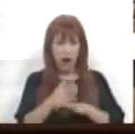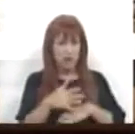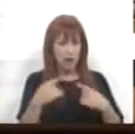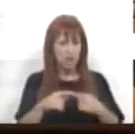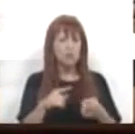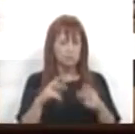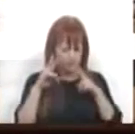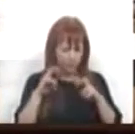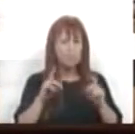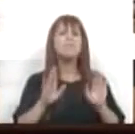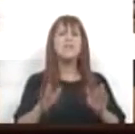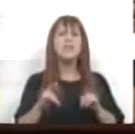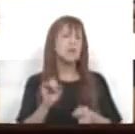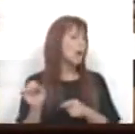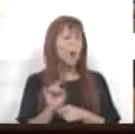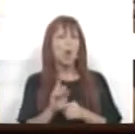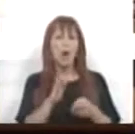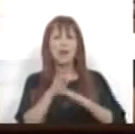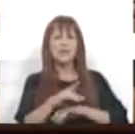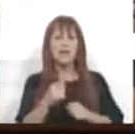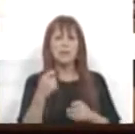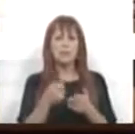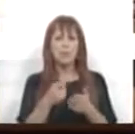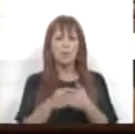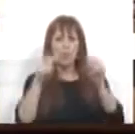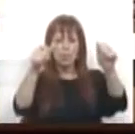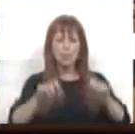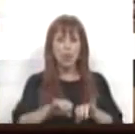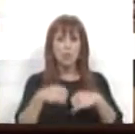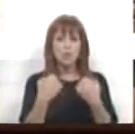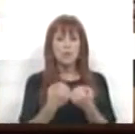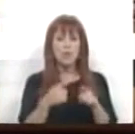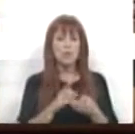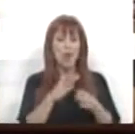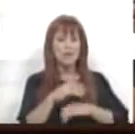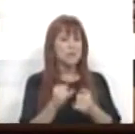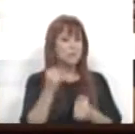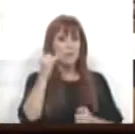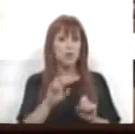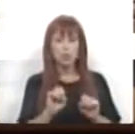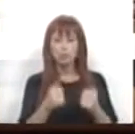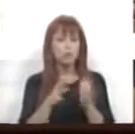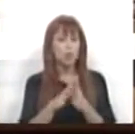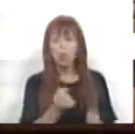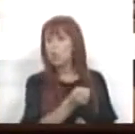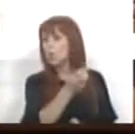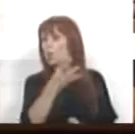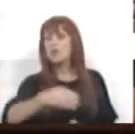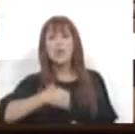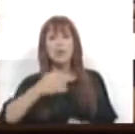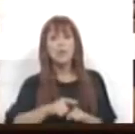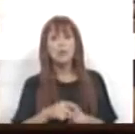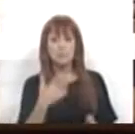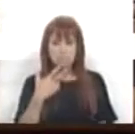acesso deve automaticamente ter acesso à tarifa social. Acesso automático para todo o universo significa